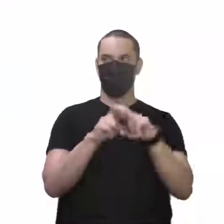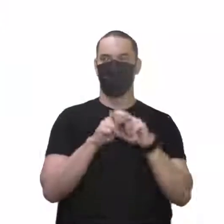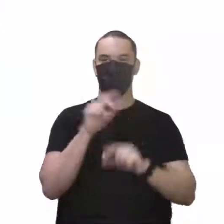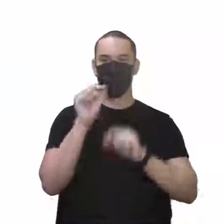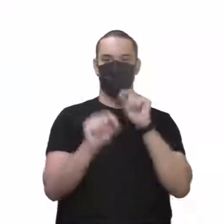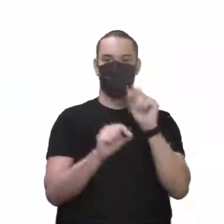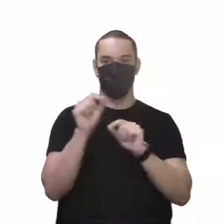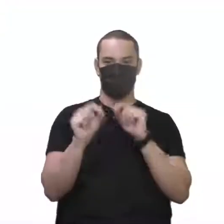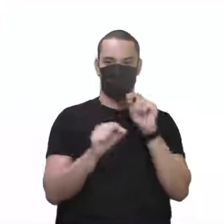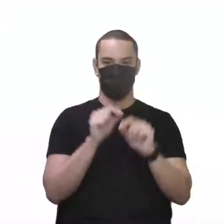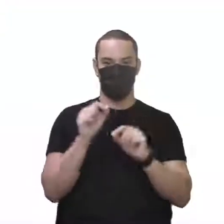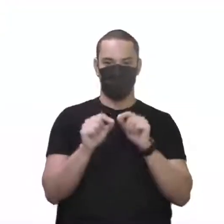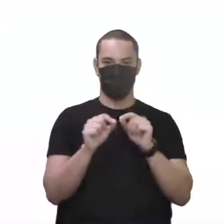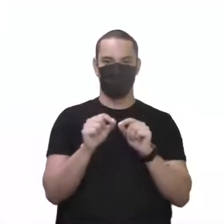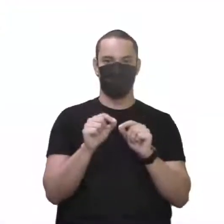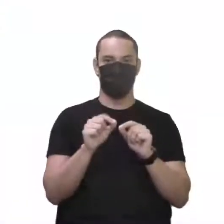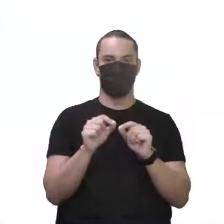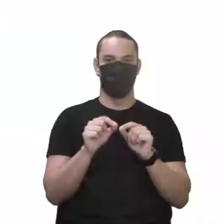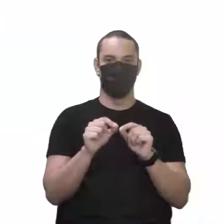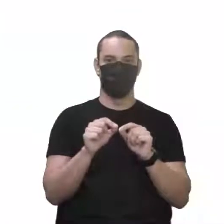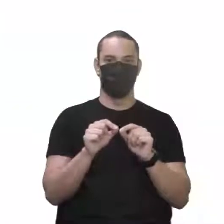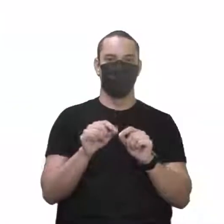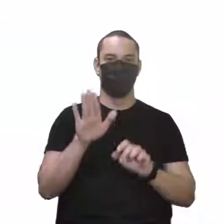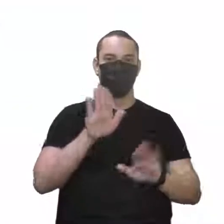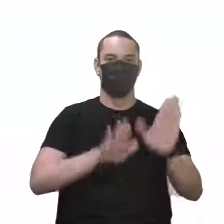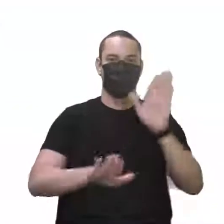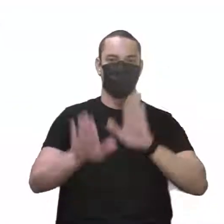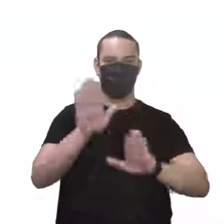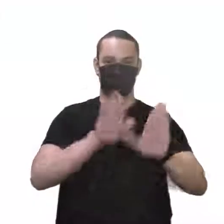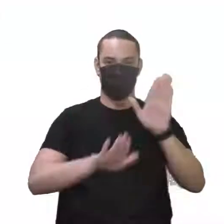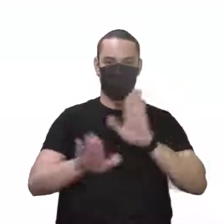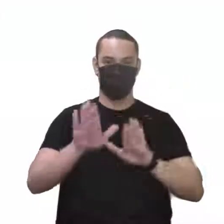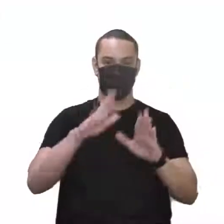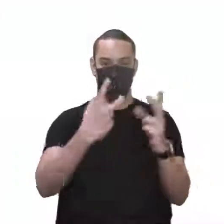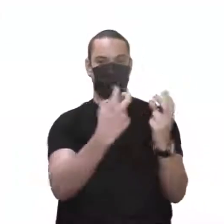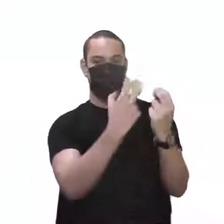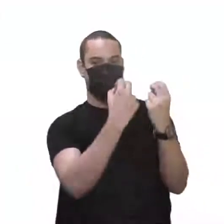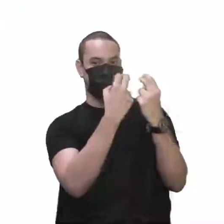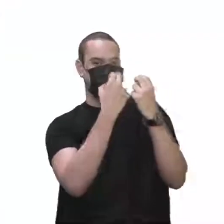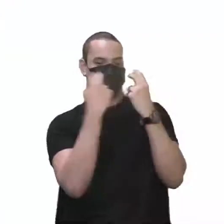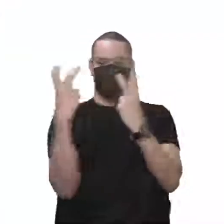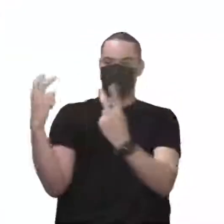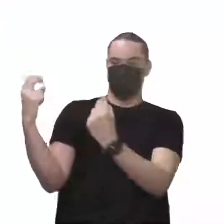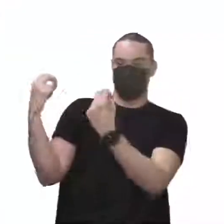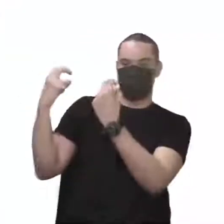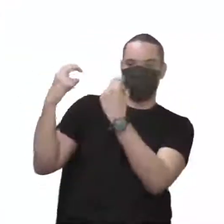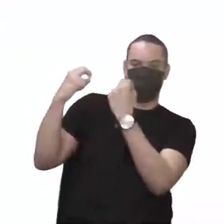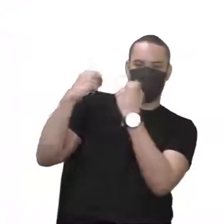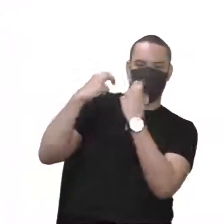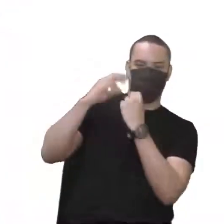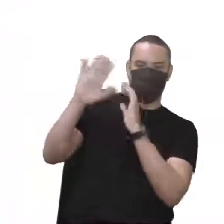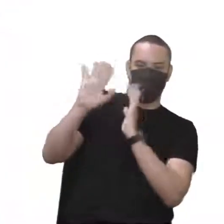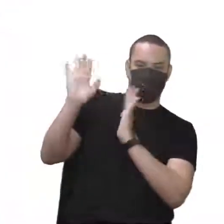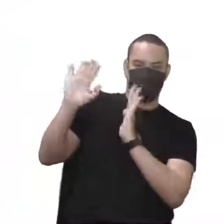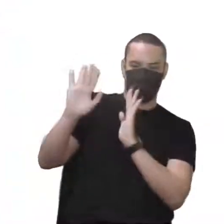só. Cuidado, hein, Vitor, para o vírus não ir pro teu rumo.